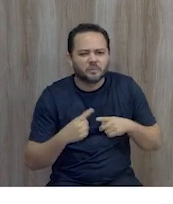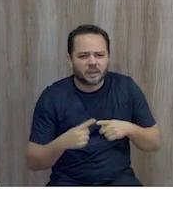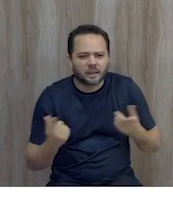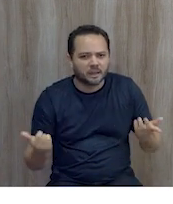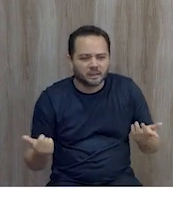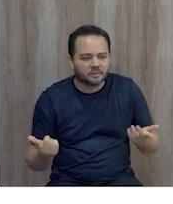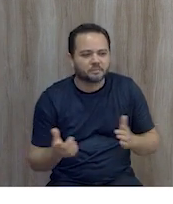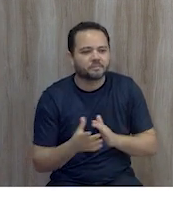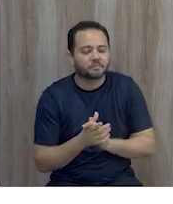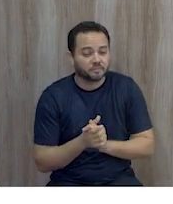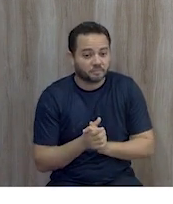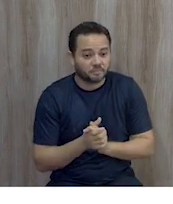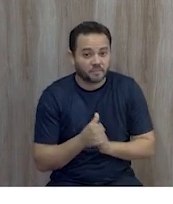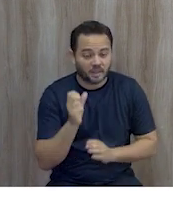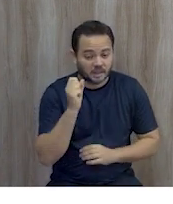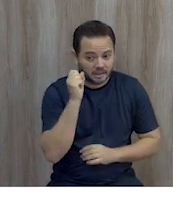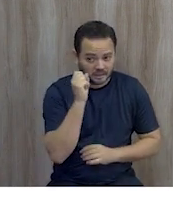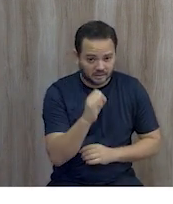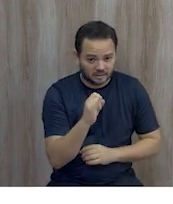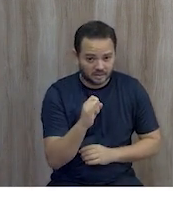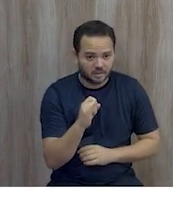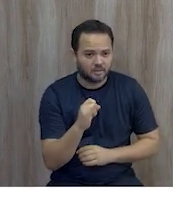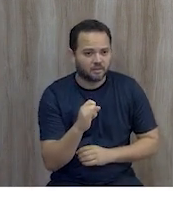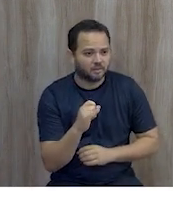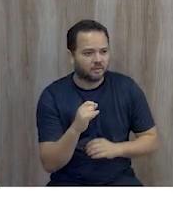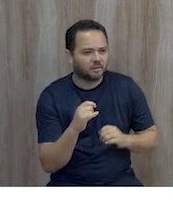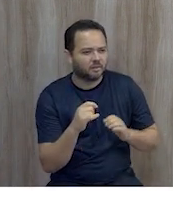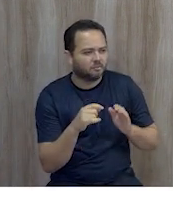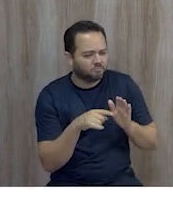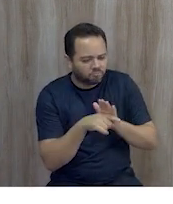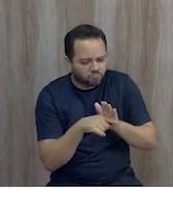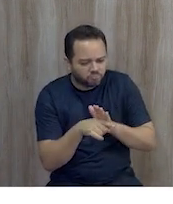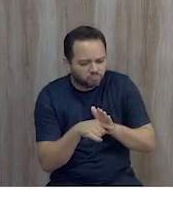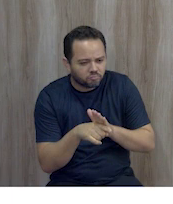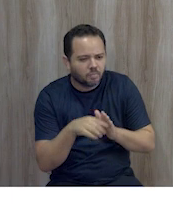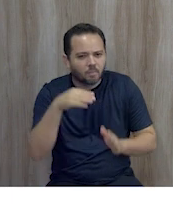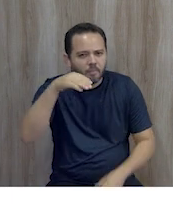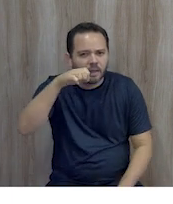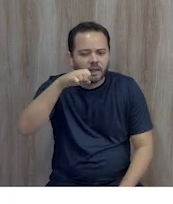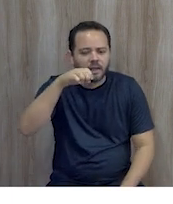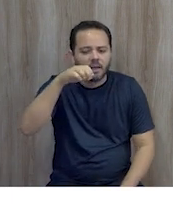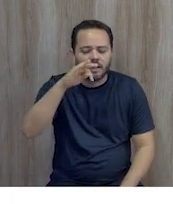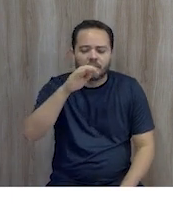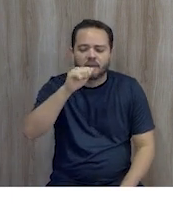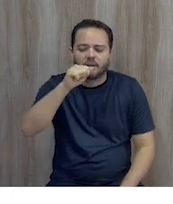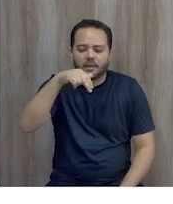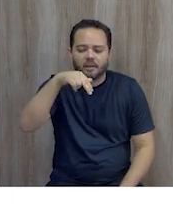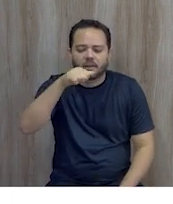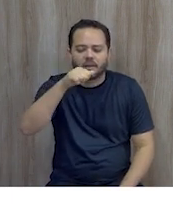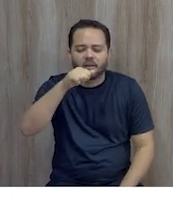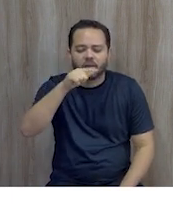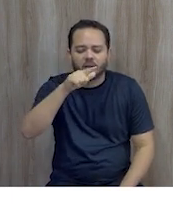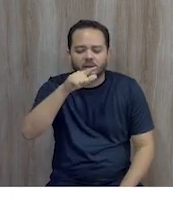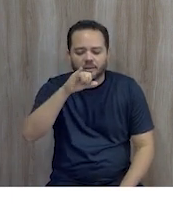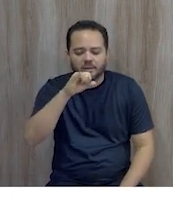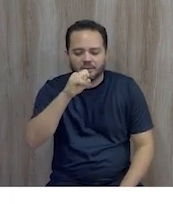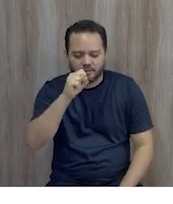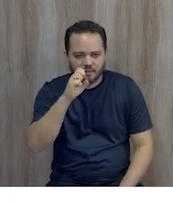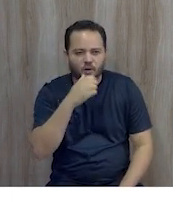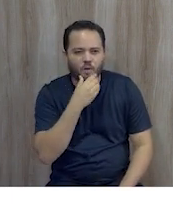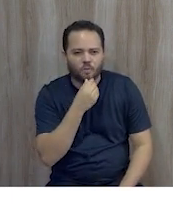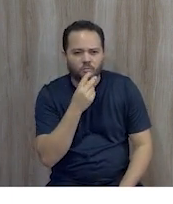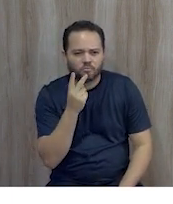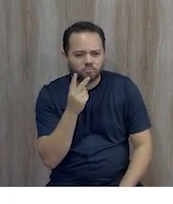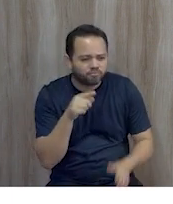Então, primeira coisa, se a gente pegar uma revisão sistemática e meta-análise do Chambrone e o Tatakis, eles observaram o